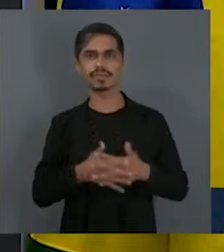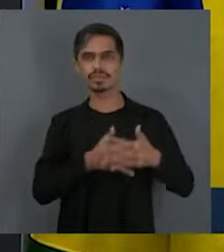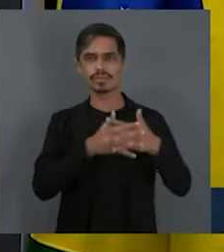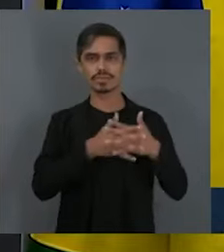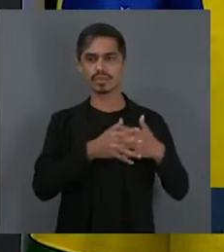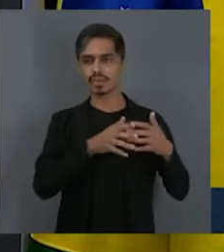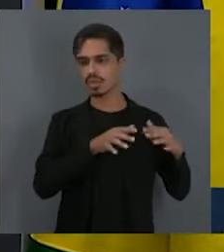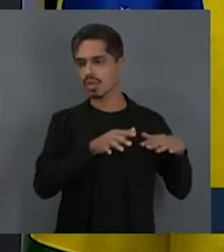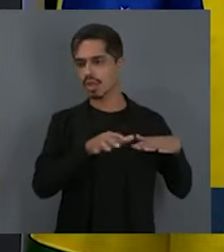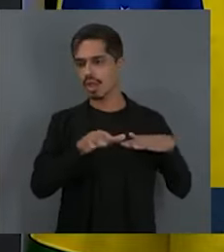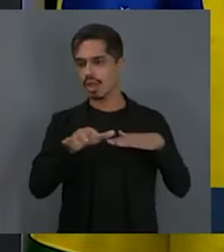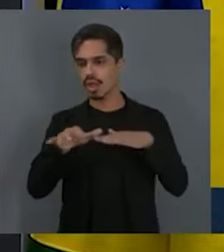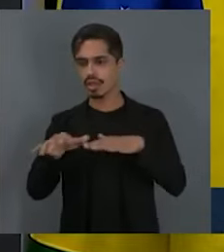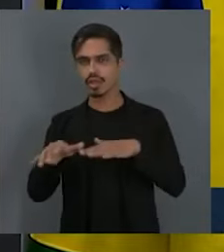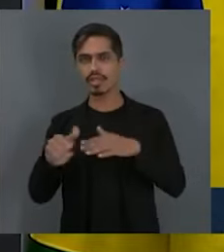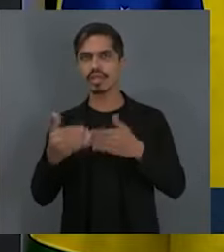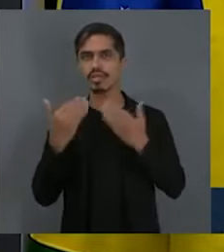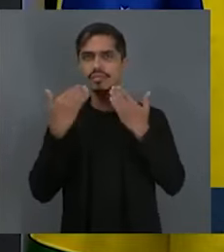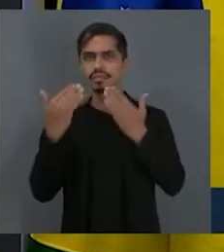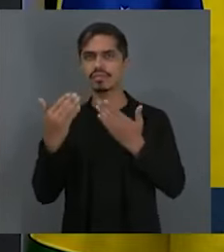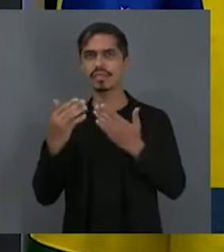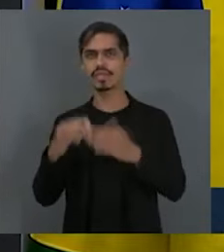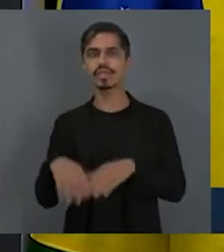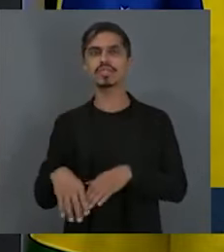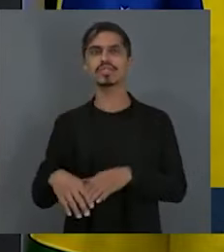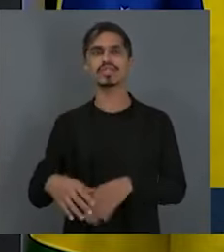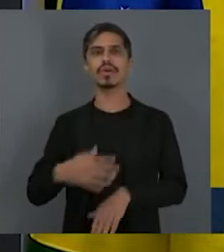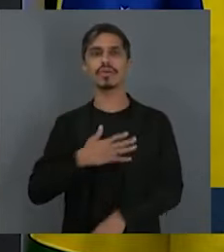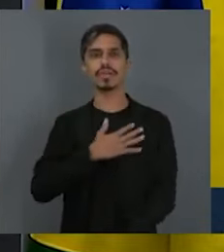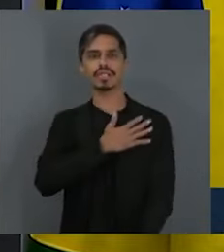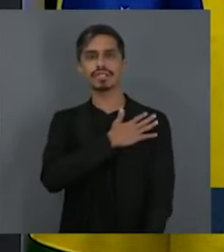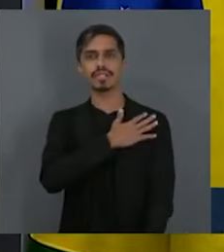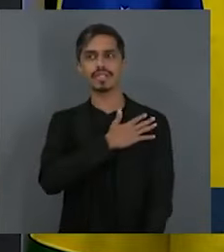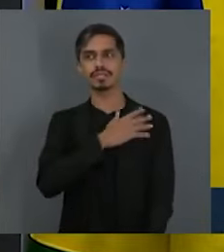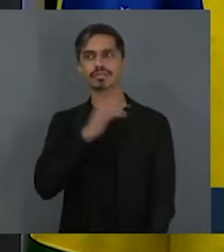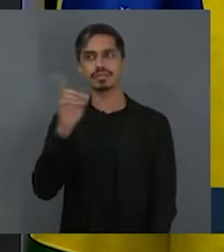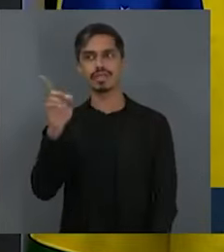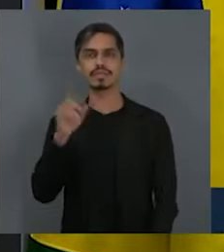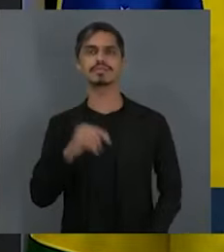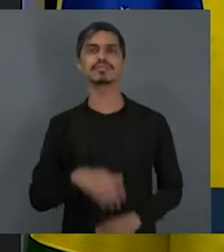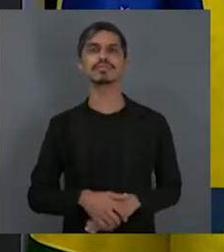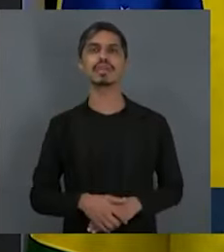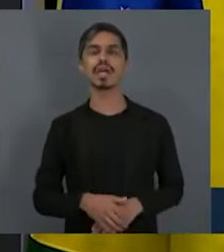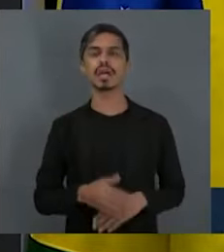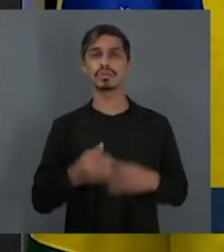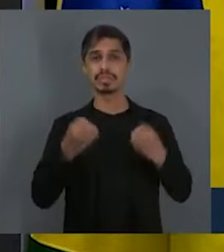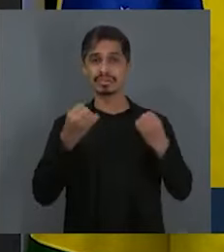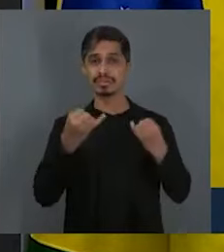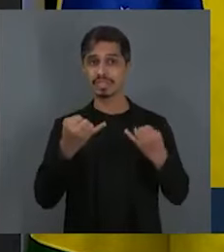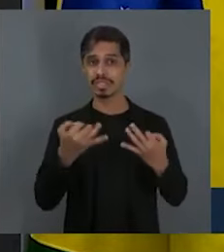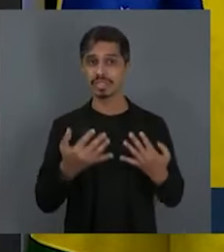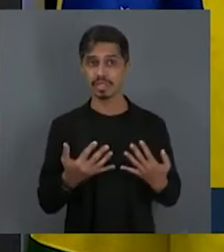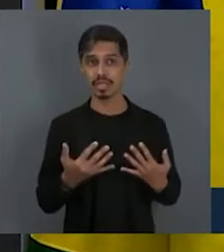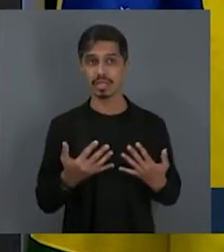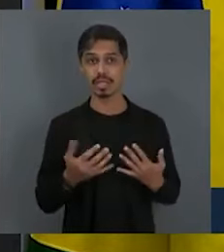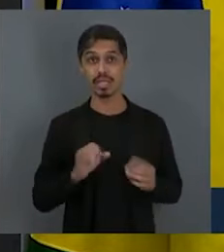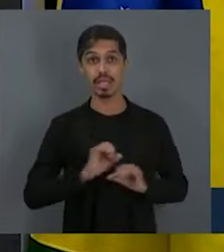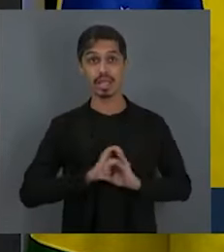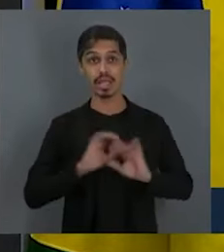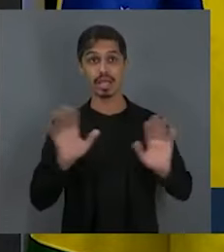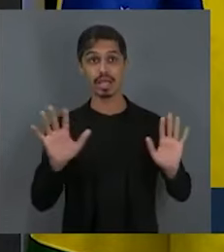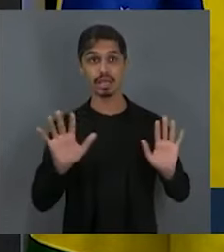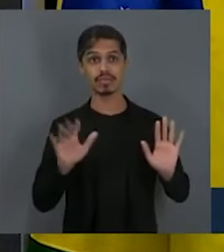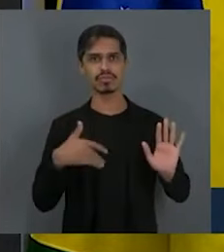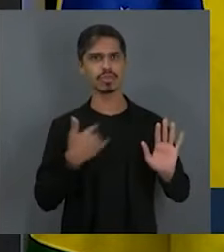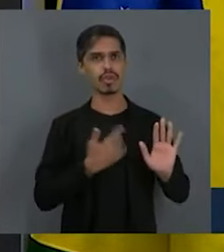frente ao quartel general então a título de esclarecimento eu quero deixar muito bem claro eh nós